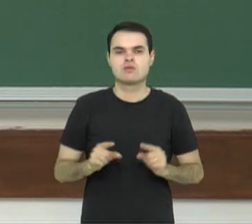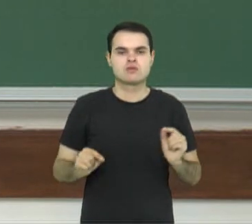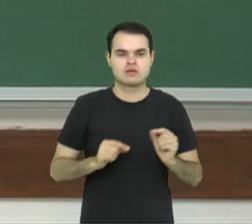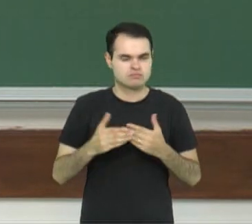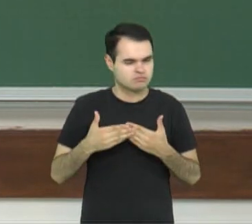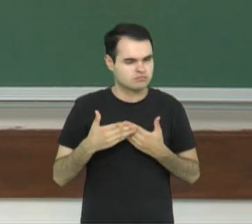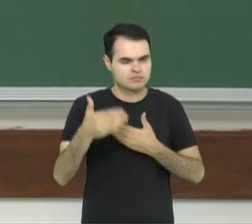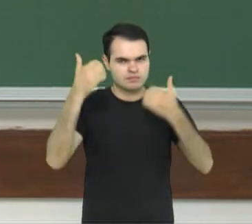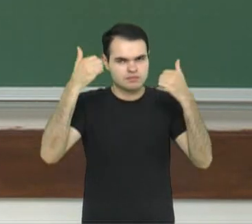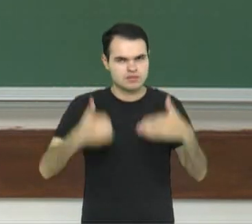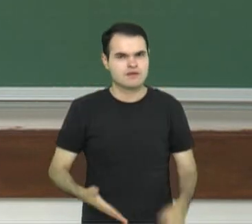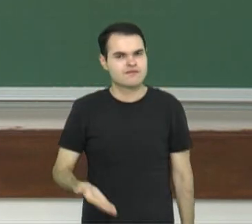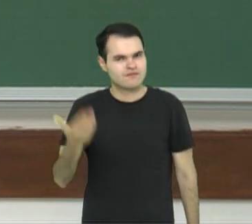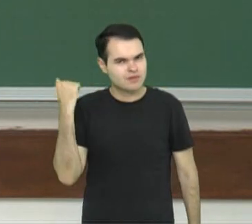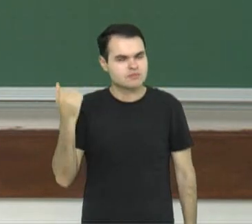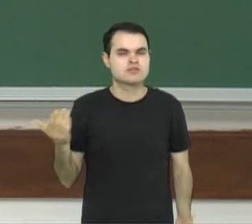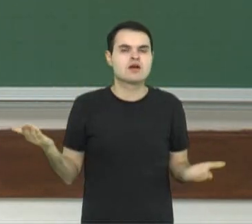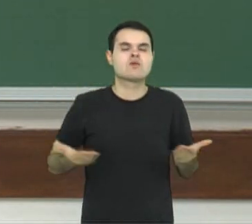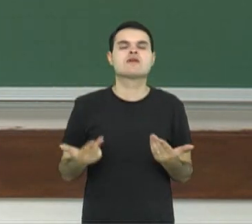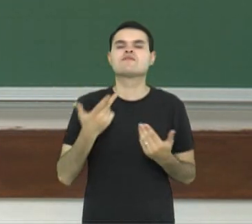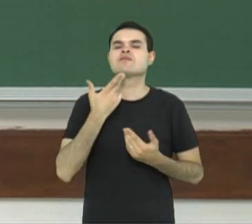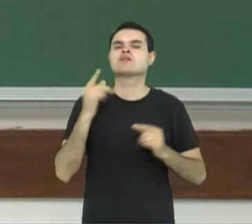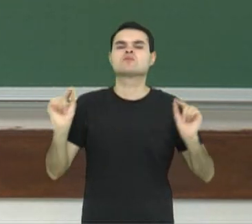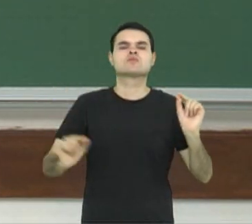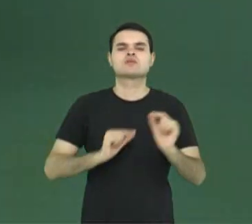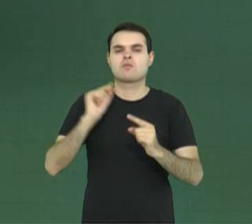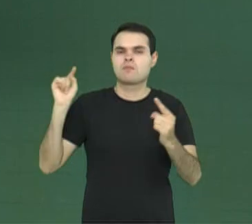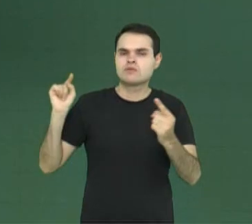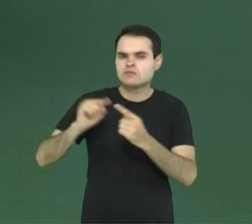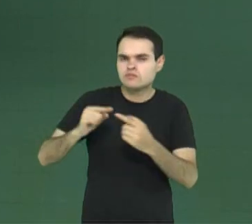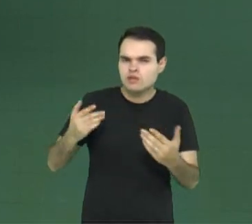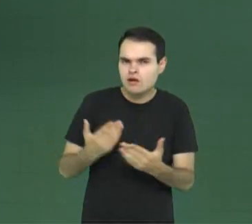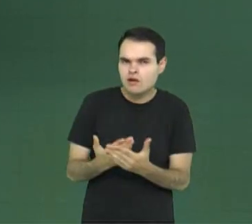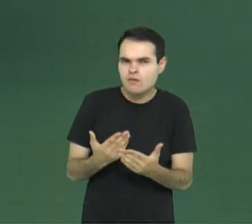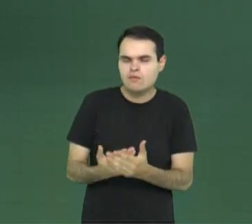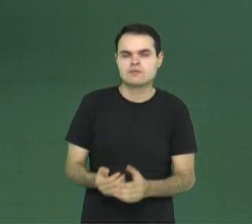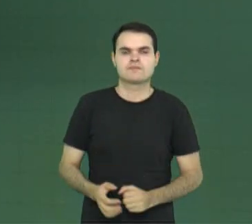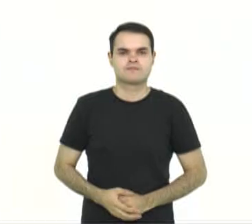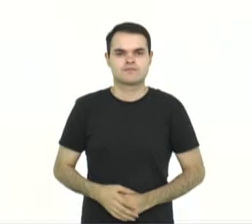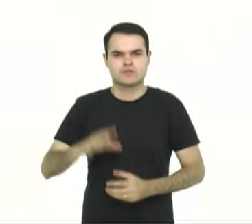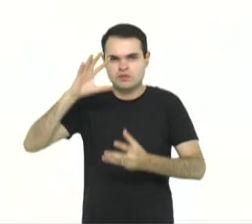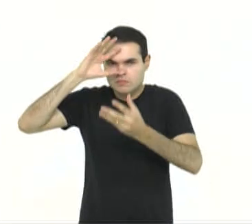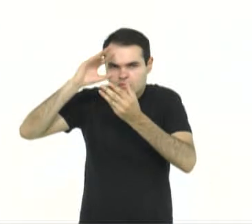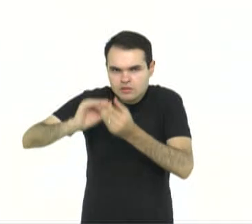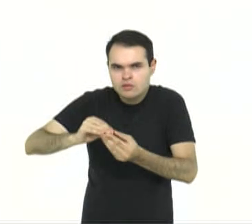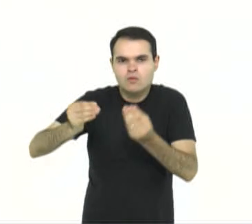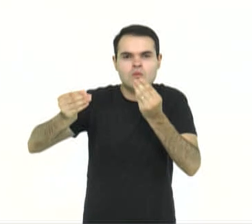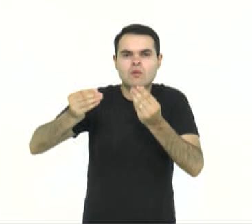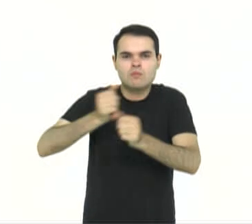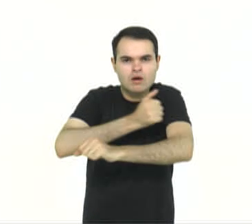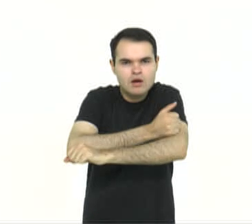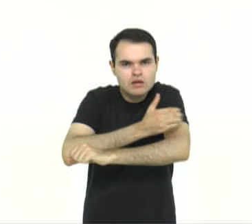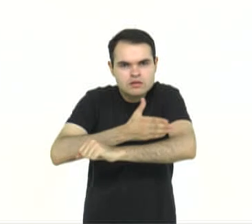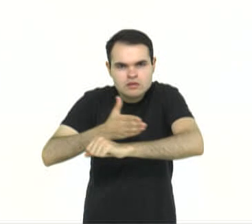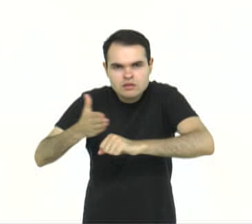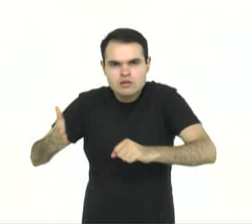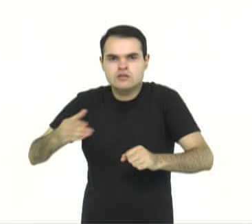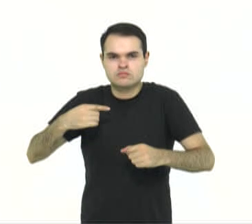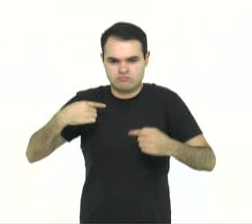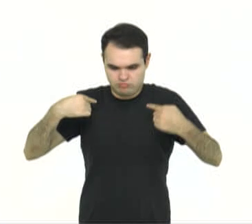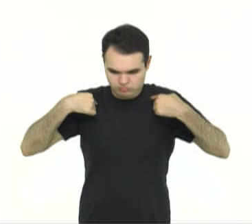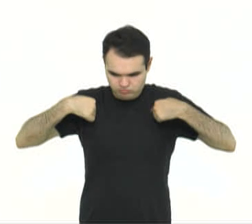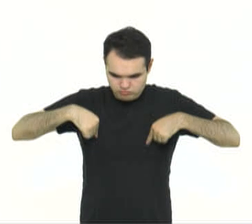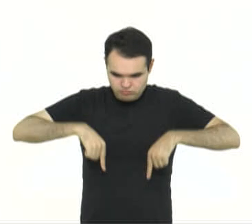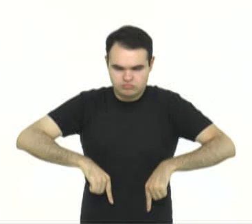a pouquinho. Então, vamos falar agora sobre os objetivos da aula, que é compreender a anatomia e fisiologia do sistema respiratório